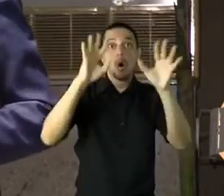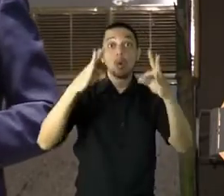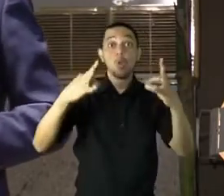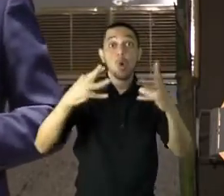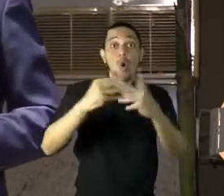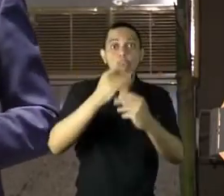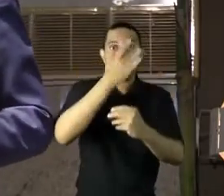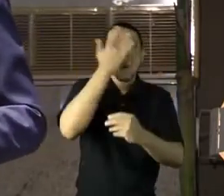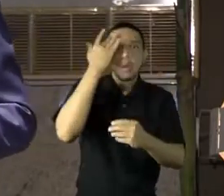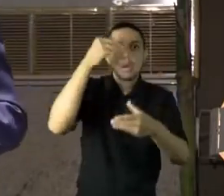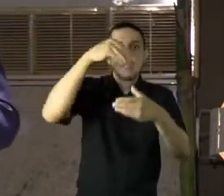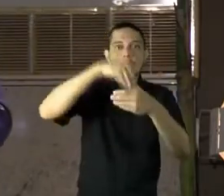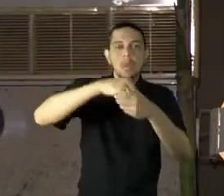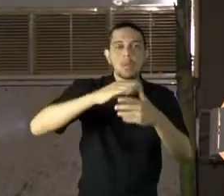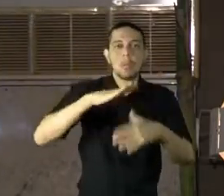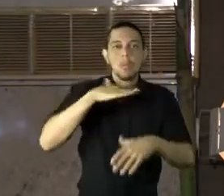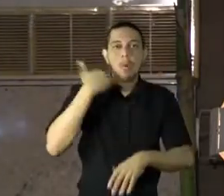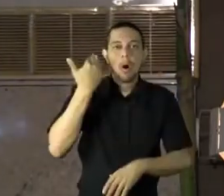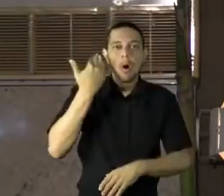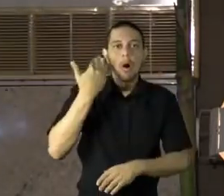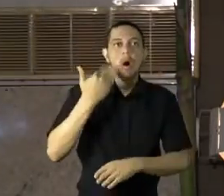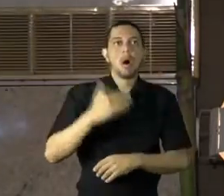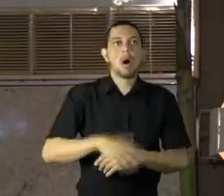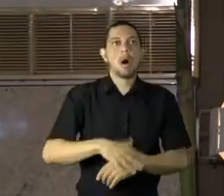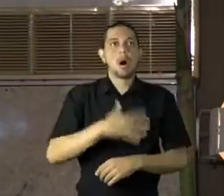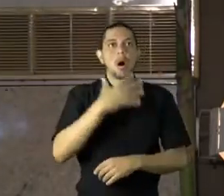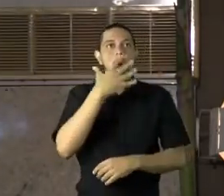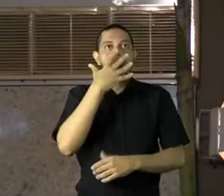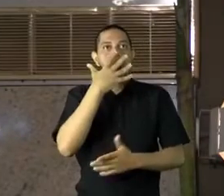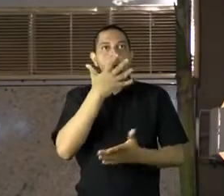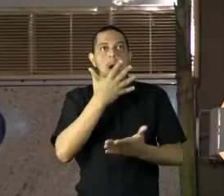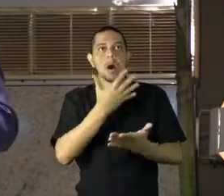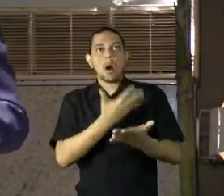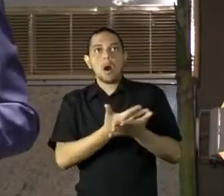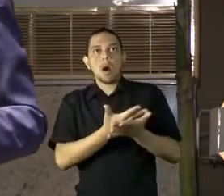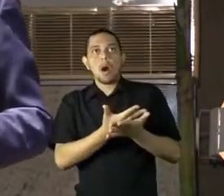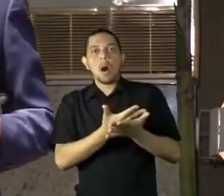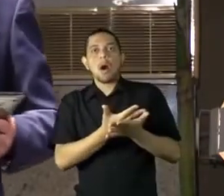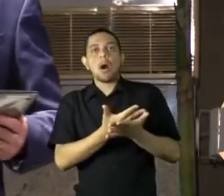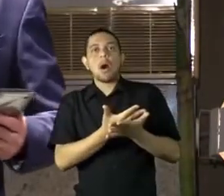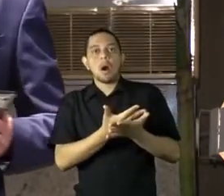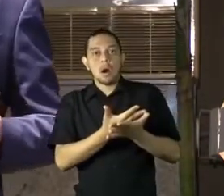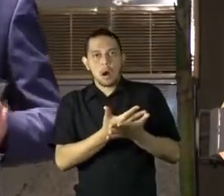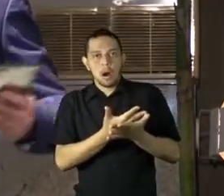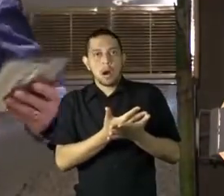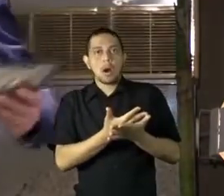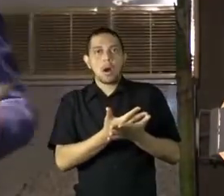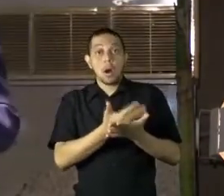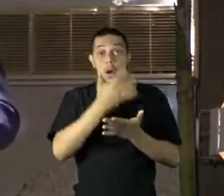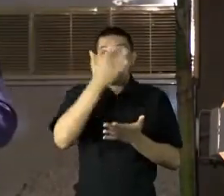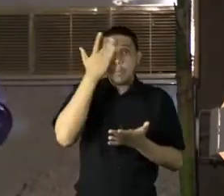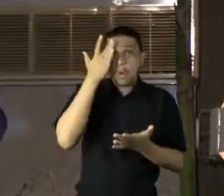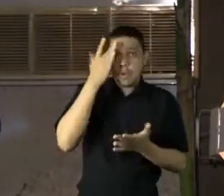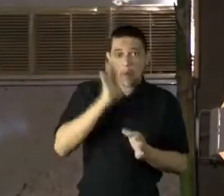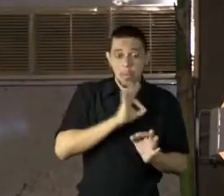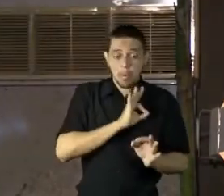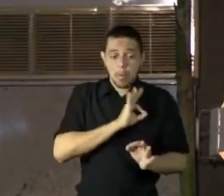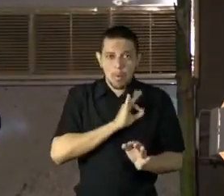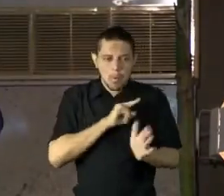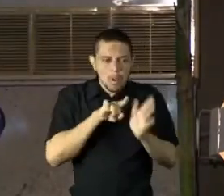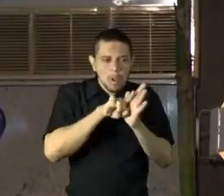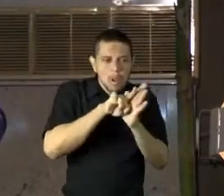morreram ela foi uma cena que chocou e que marcou a nossa memória e os investigadores foram verificar o que havia